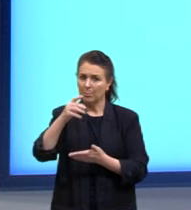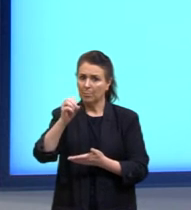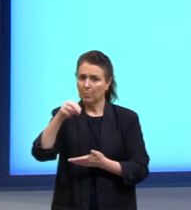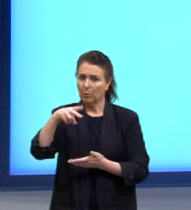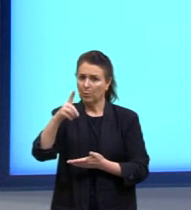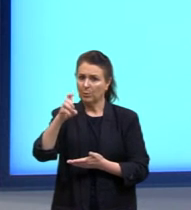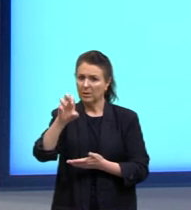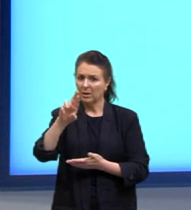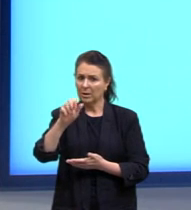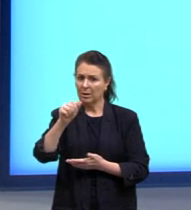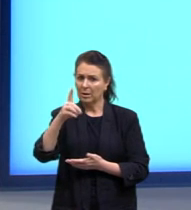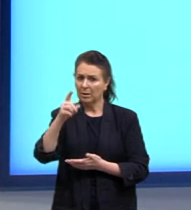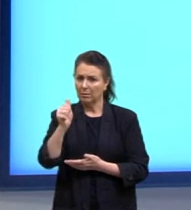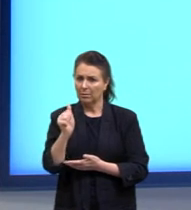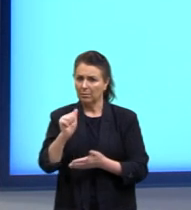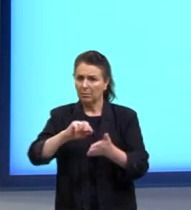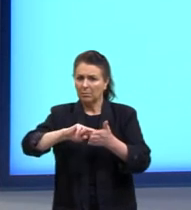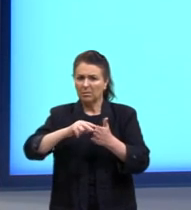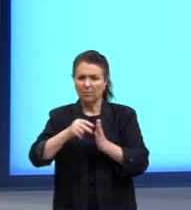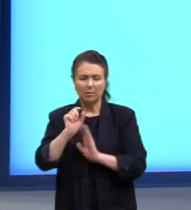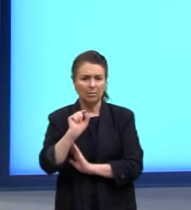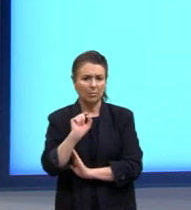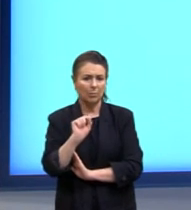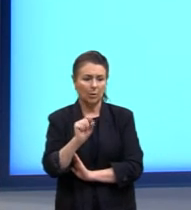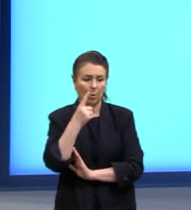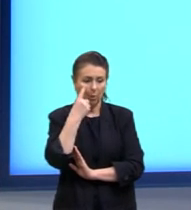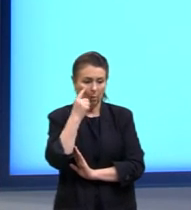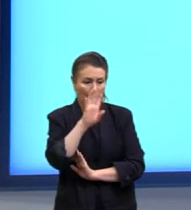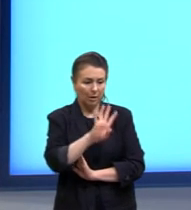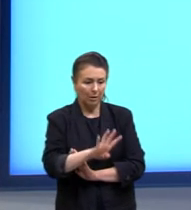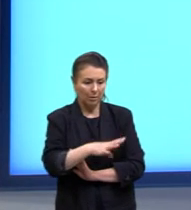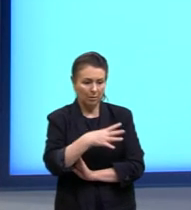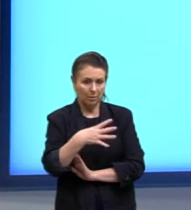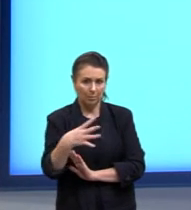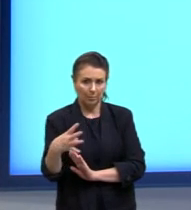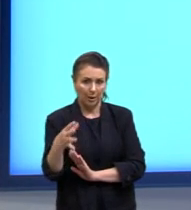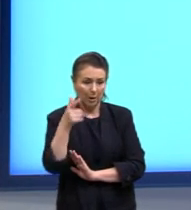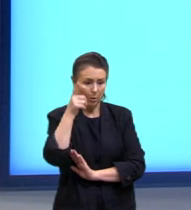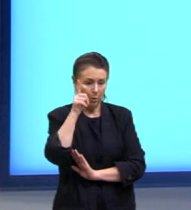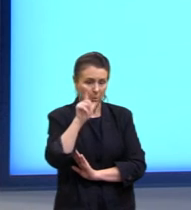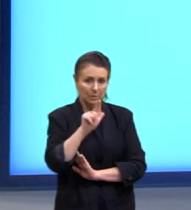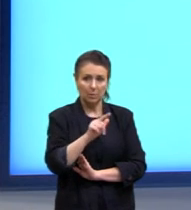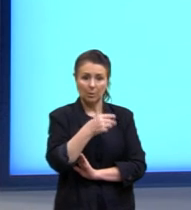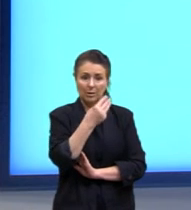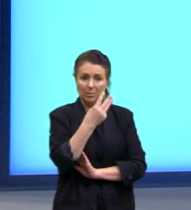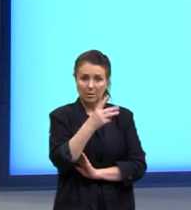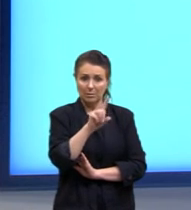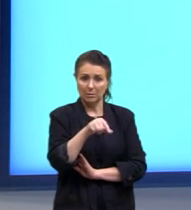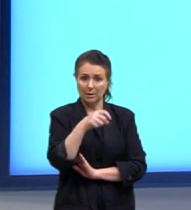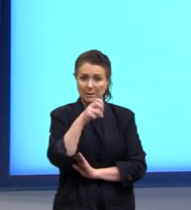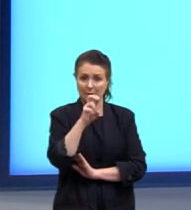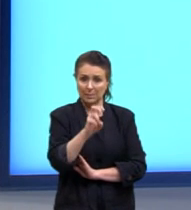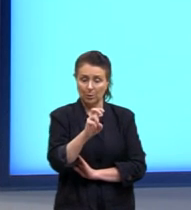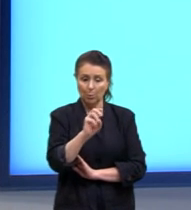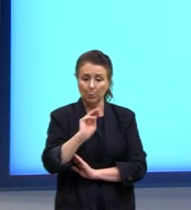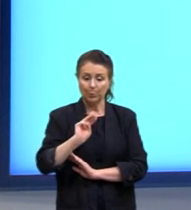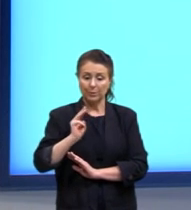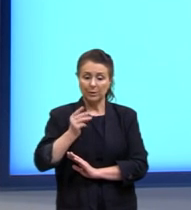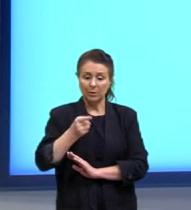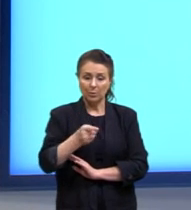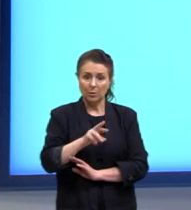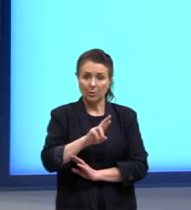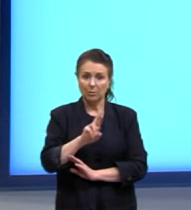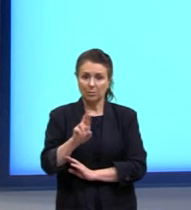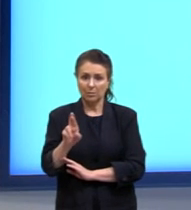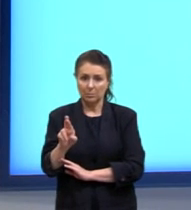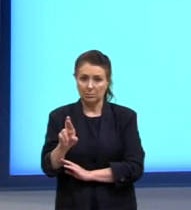observarmos a tabela por exemplo né o faturamento de 3,5 milhões de reais ele permaneceu por